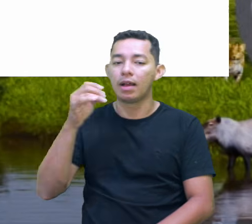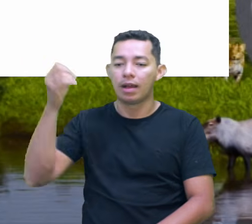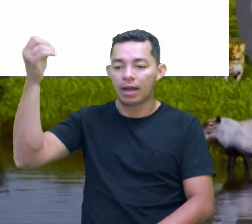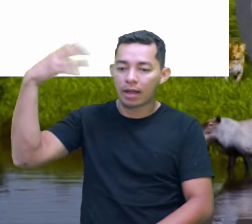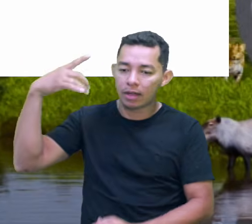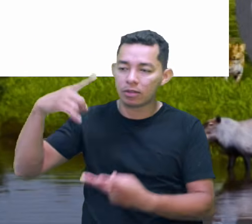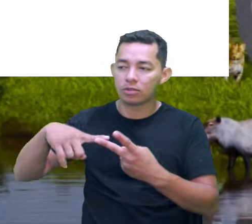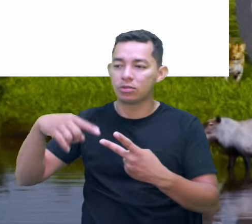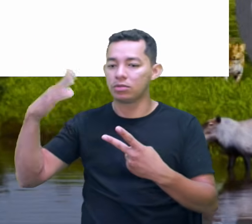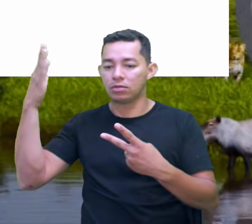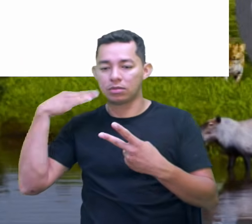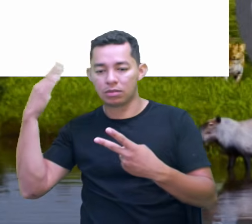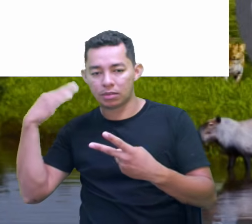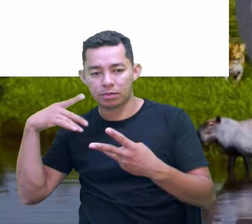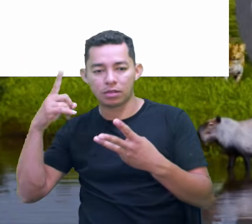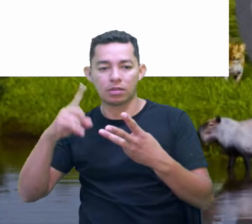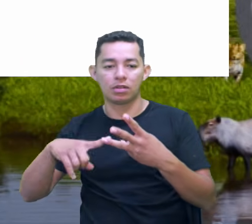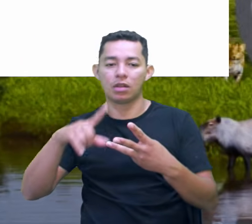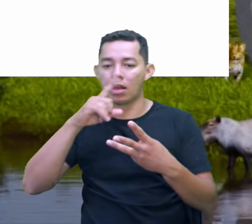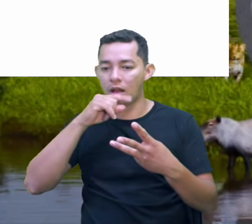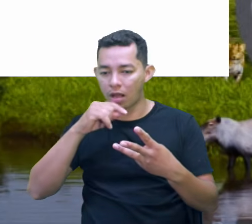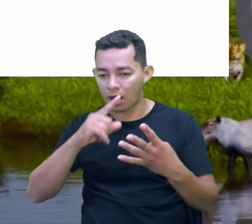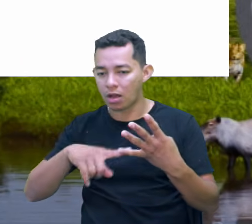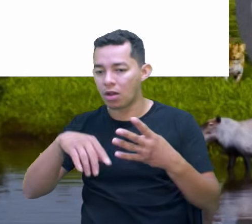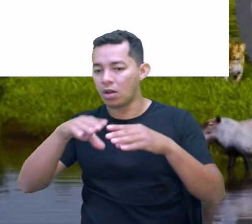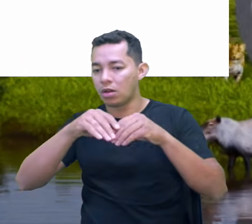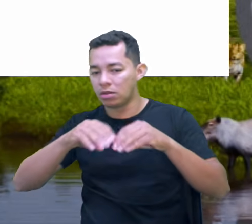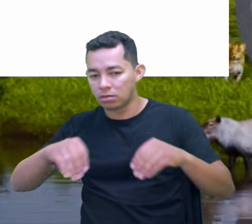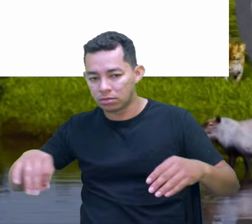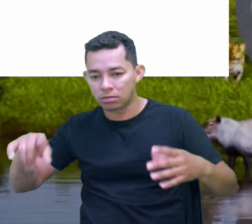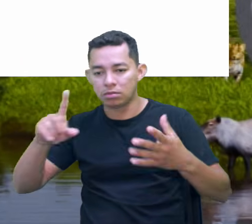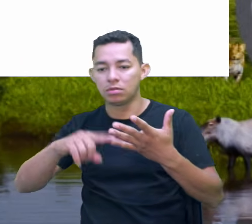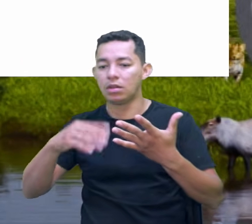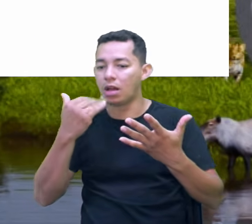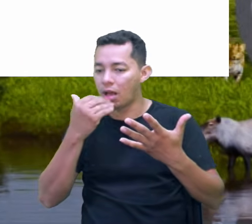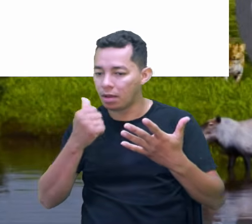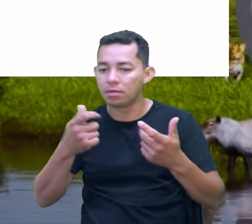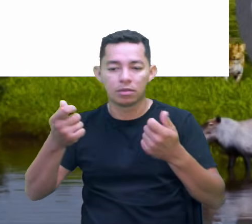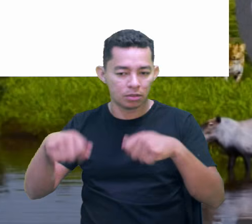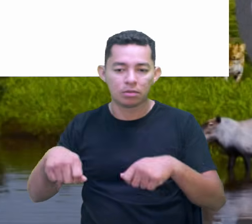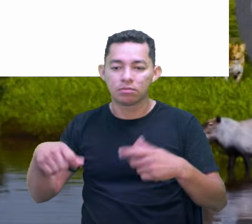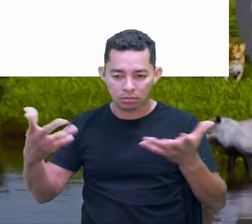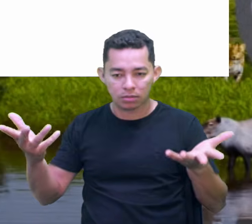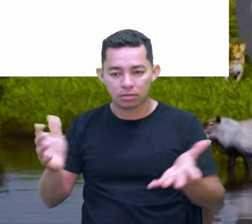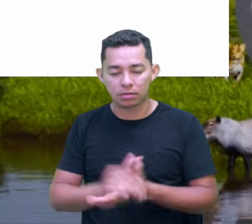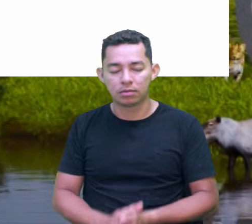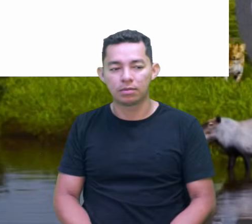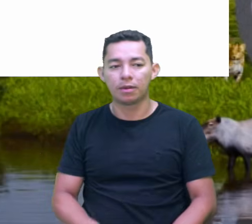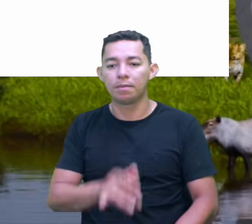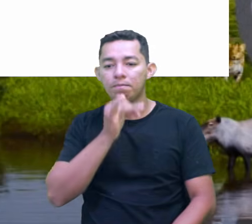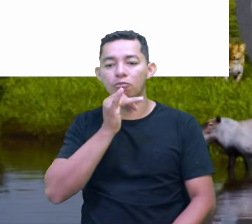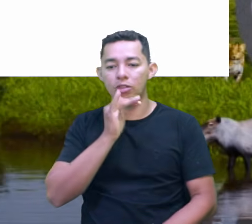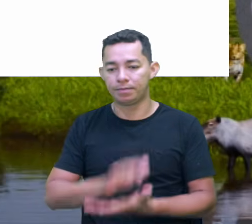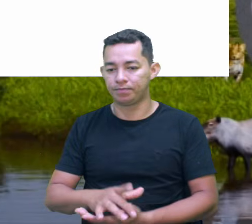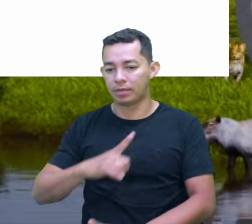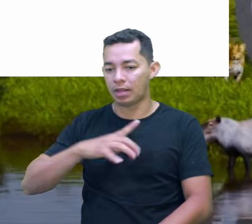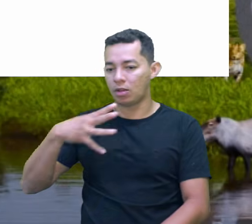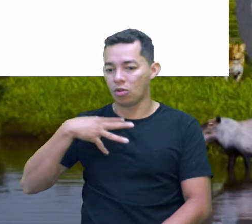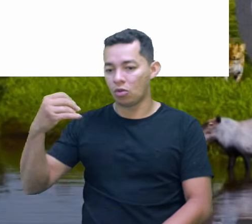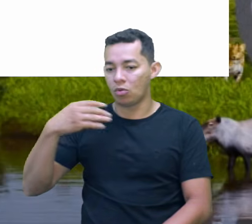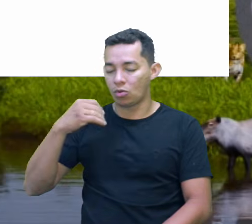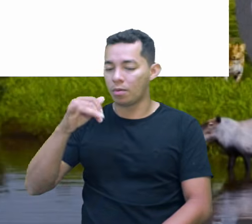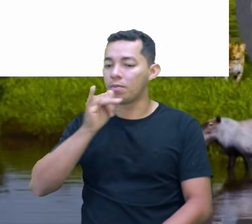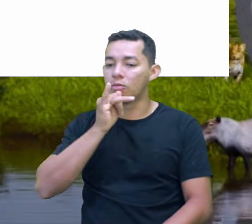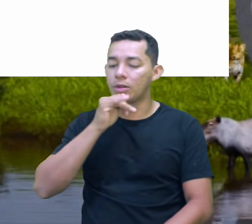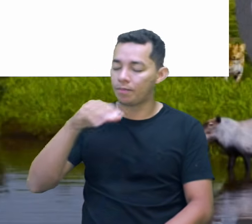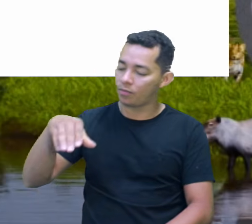luz necessária para ele viver, o solo, a água, a alimentação. Ah, como assim? Por exemplo, nós temos um mamífero que é o morcego.